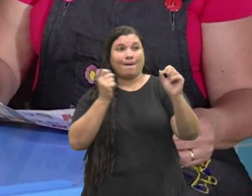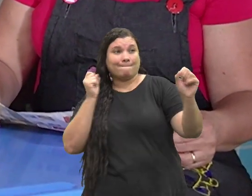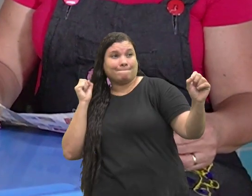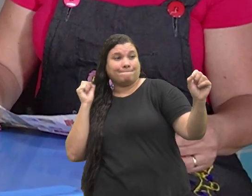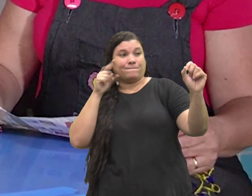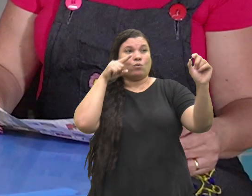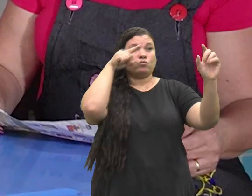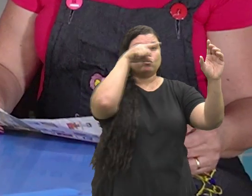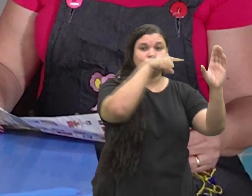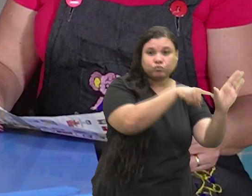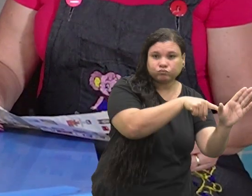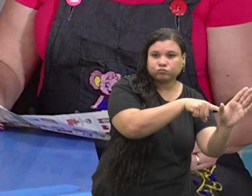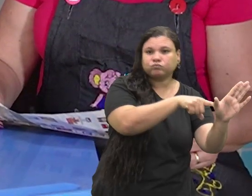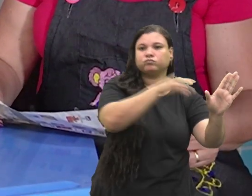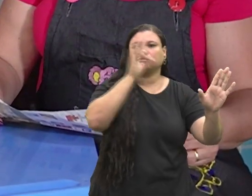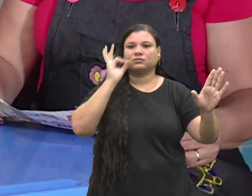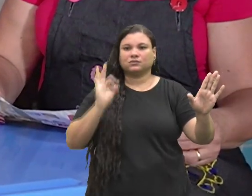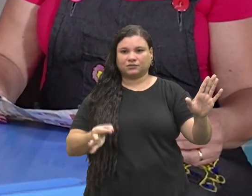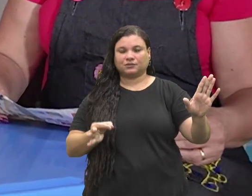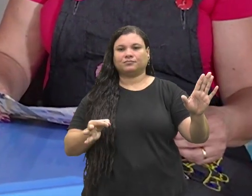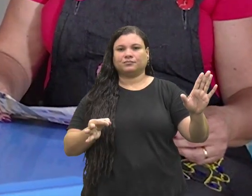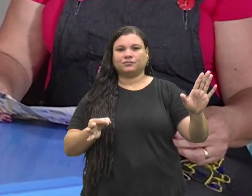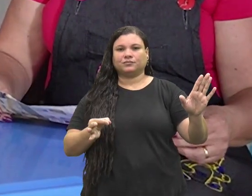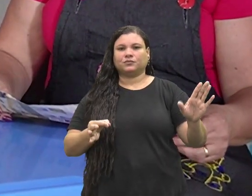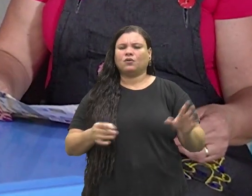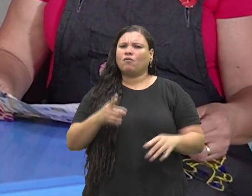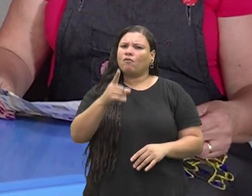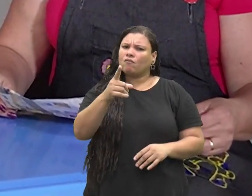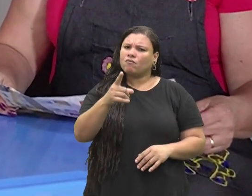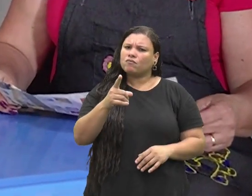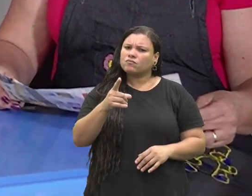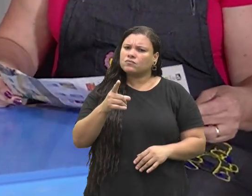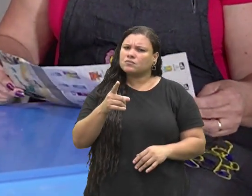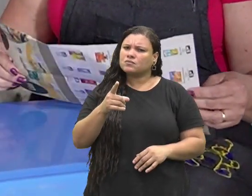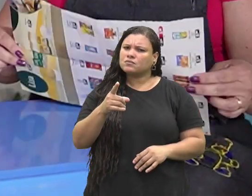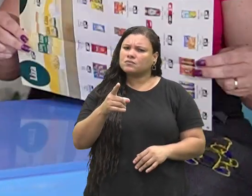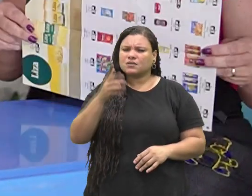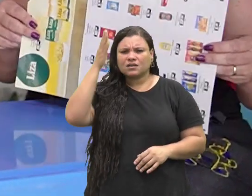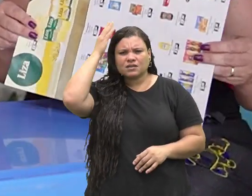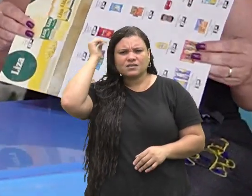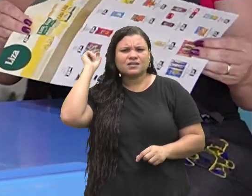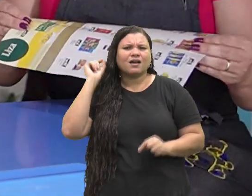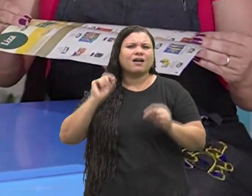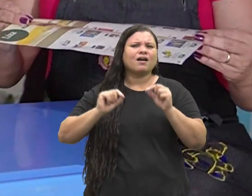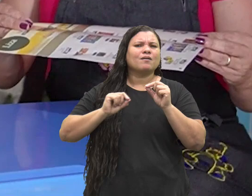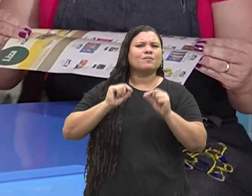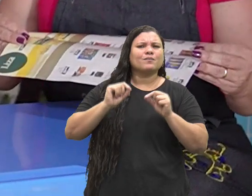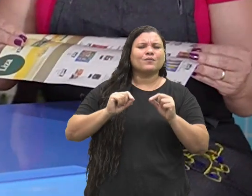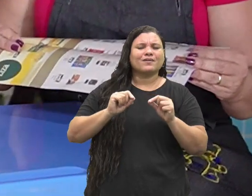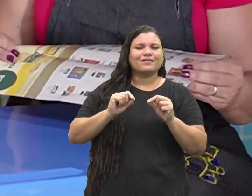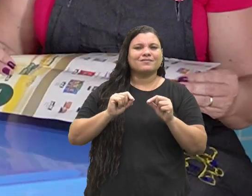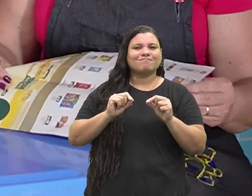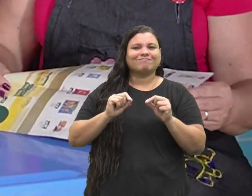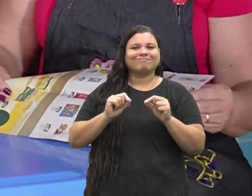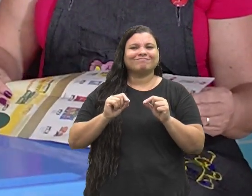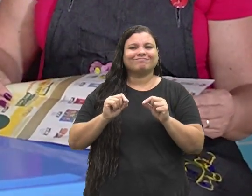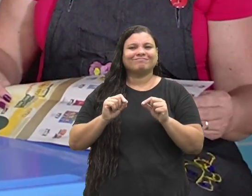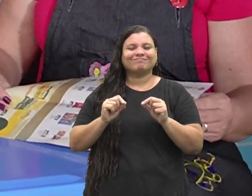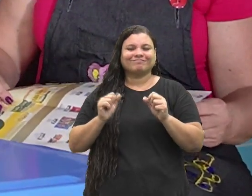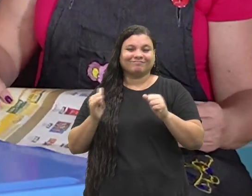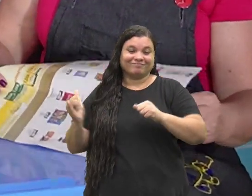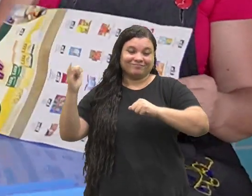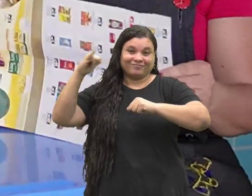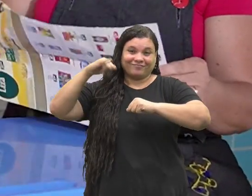com um aviãozinho. Você sabe fazer aviãozinho de papel? O quê? Não! Ah, então